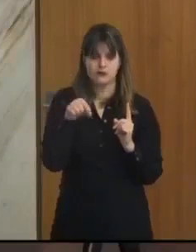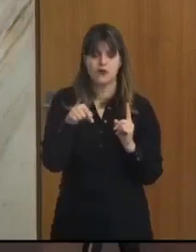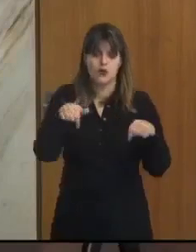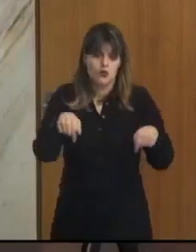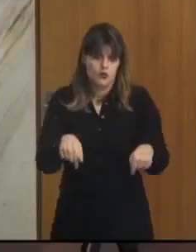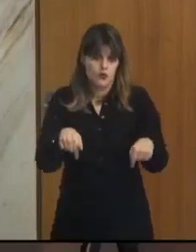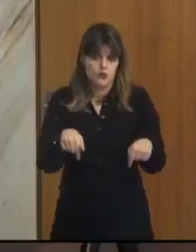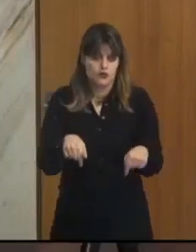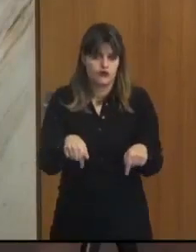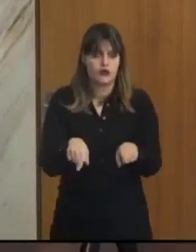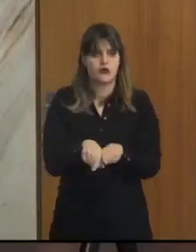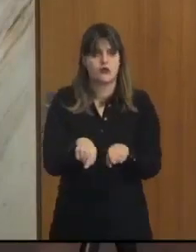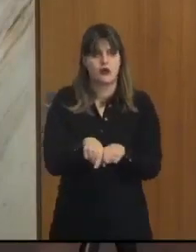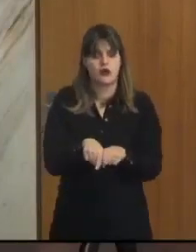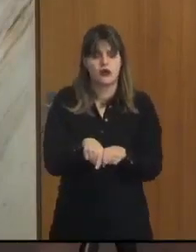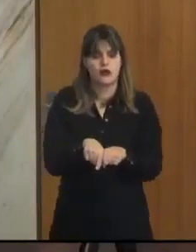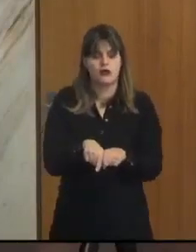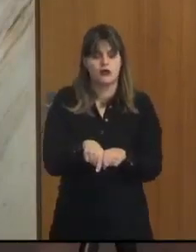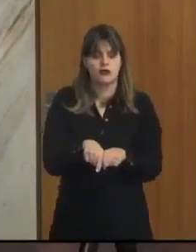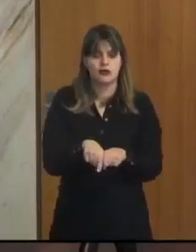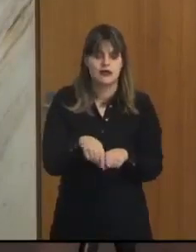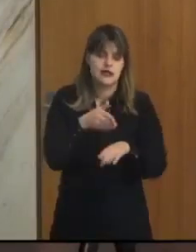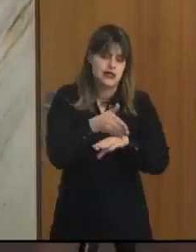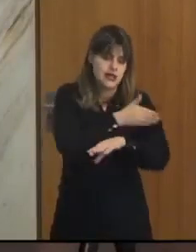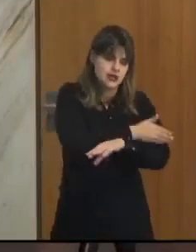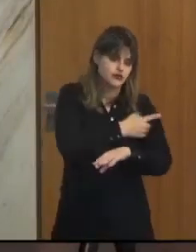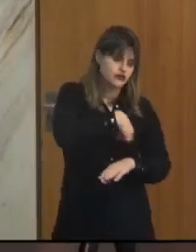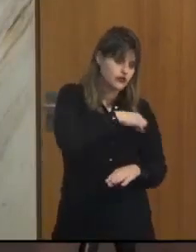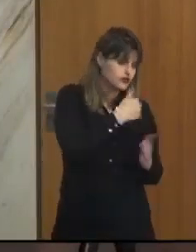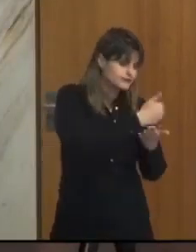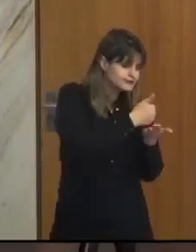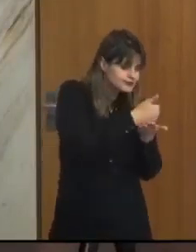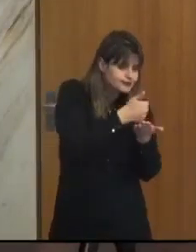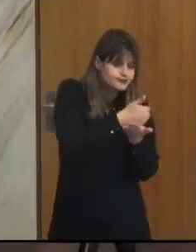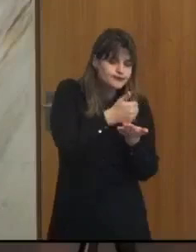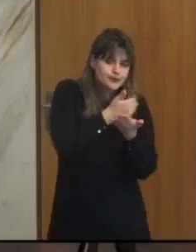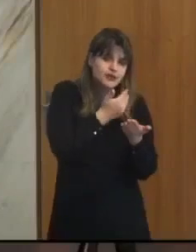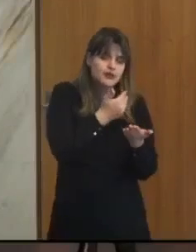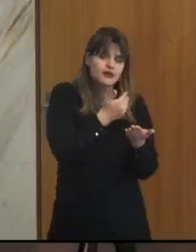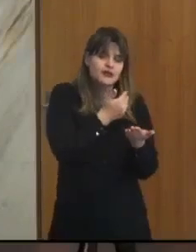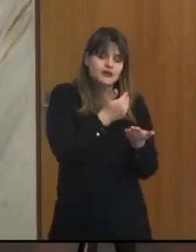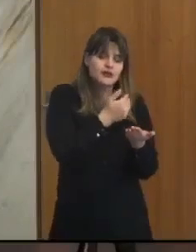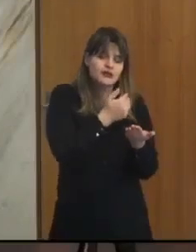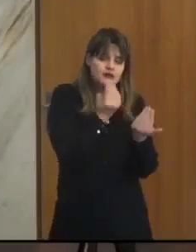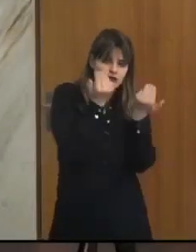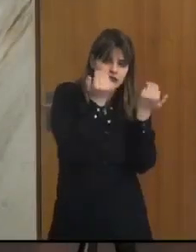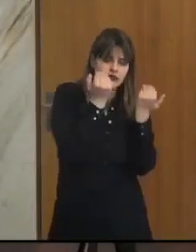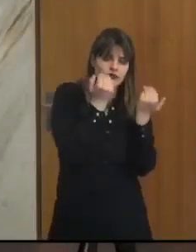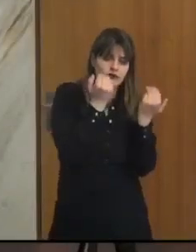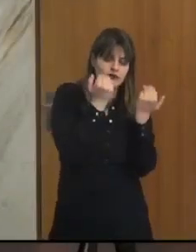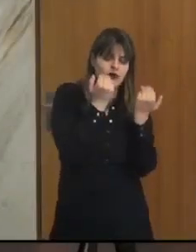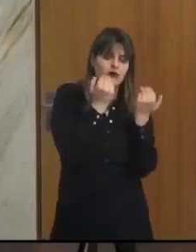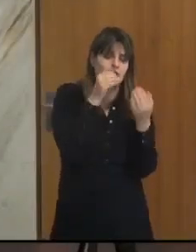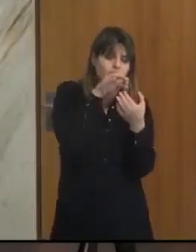hoje aquilo que nós conseguimos ver do que sobrou, daquilo que ficou da grande exposição que